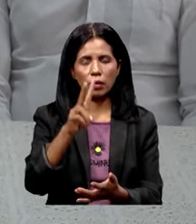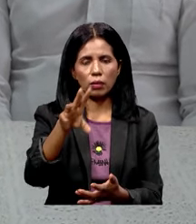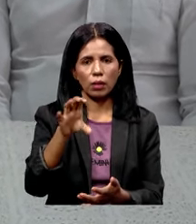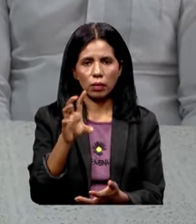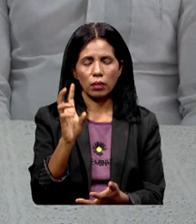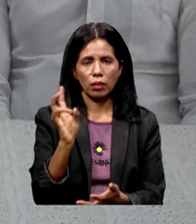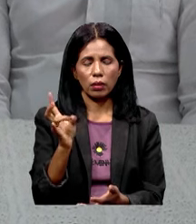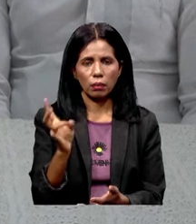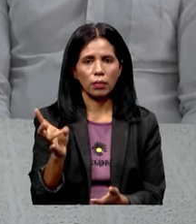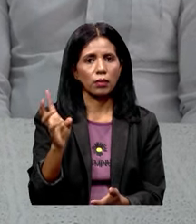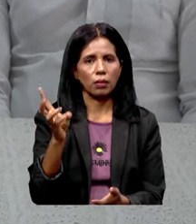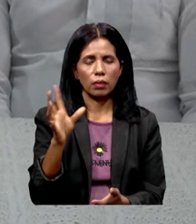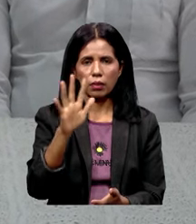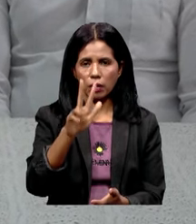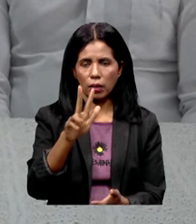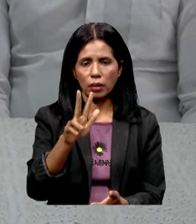4.263 feto